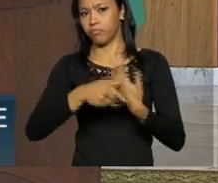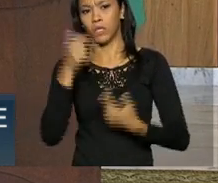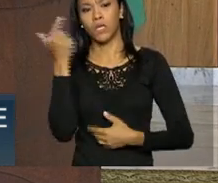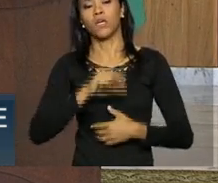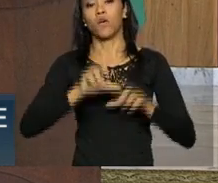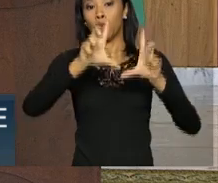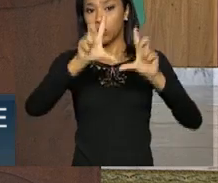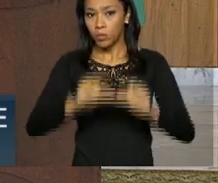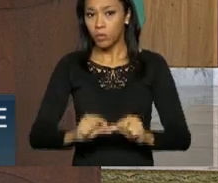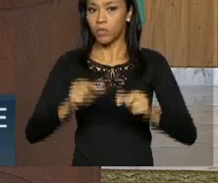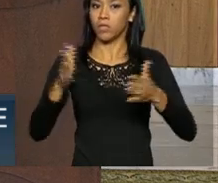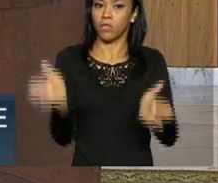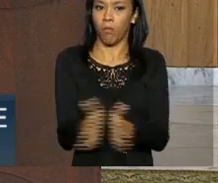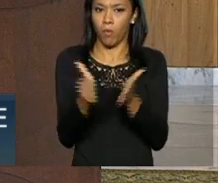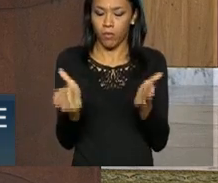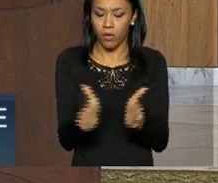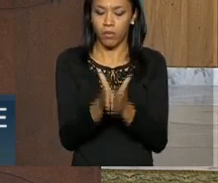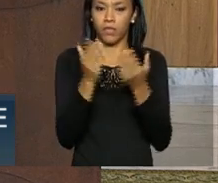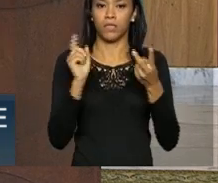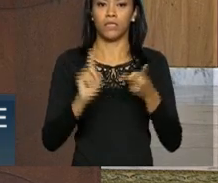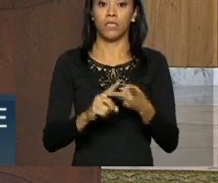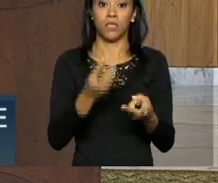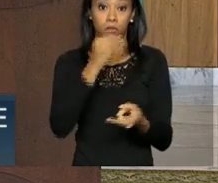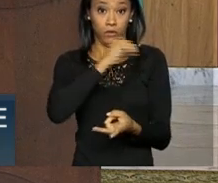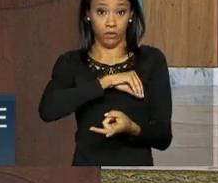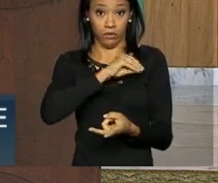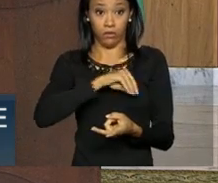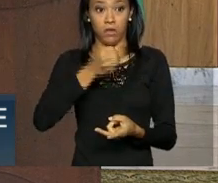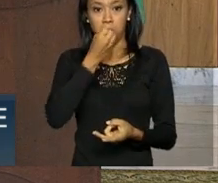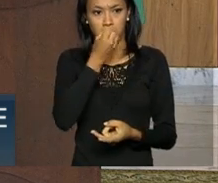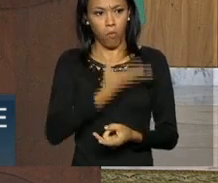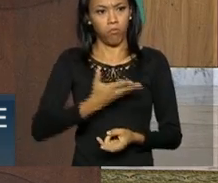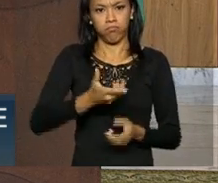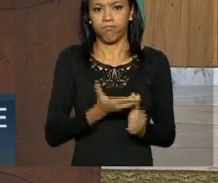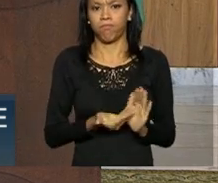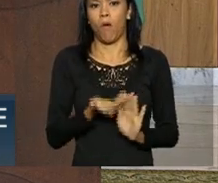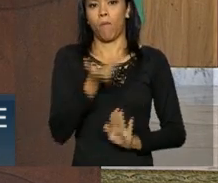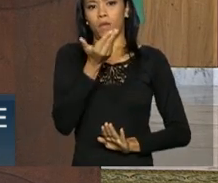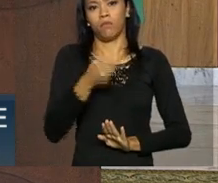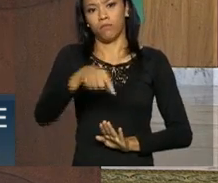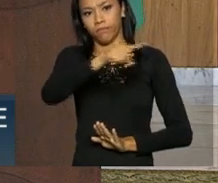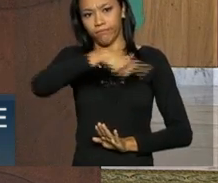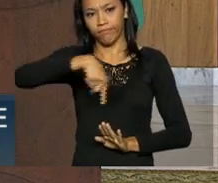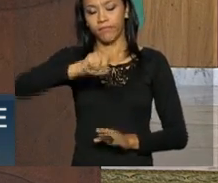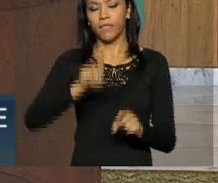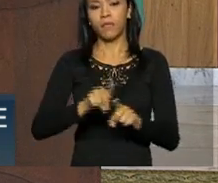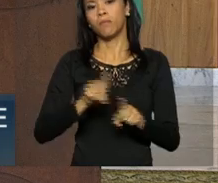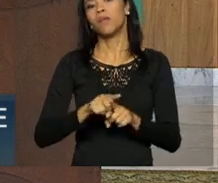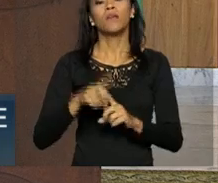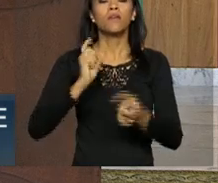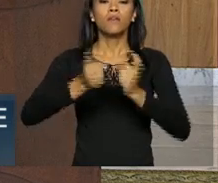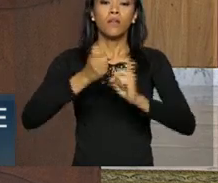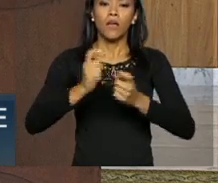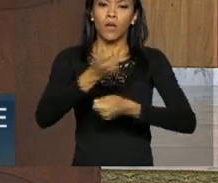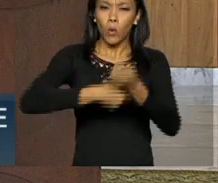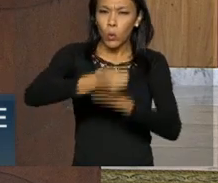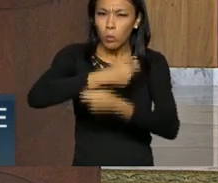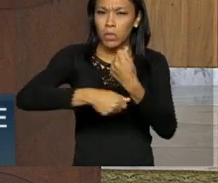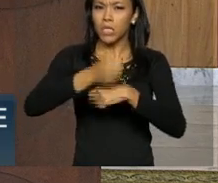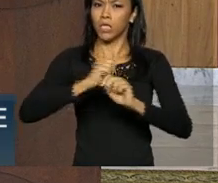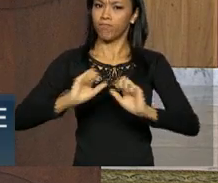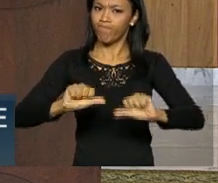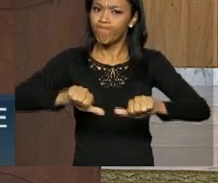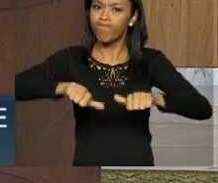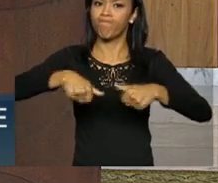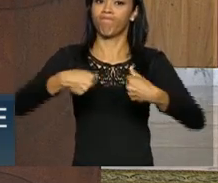pobreza, o aumento da renda da população e o excelente desempenho da economia, que